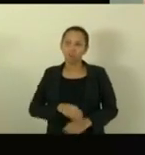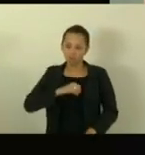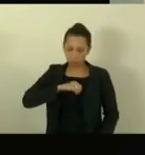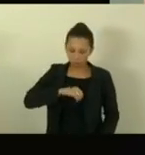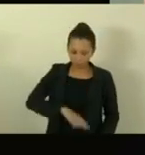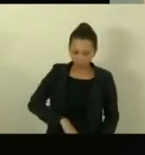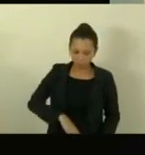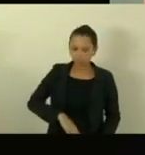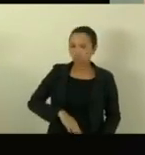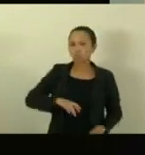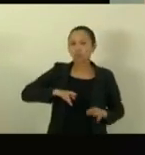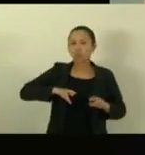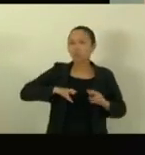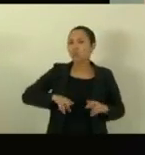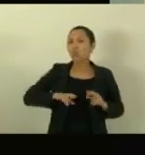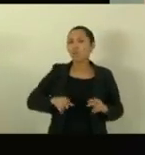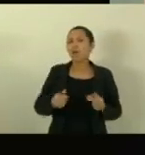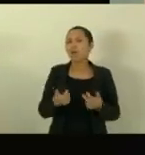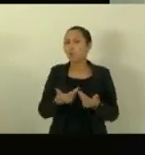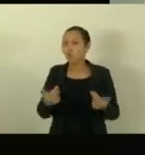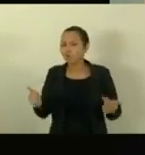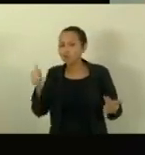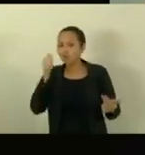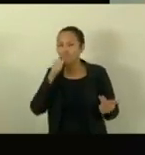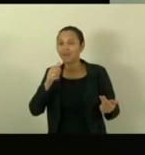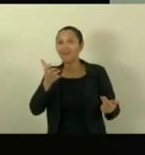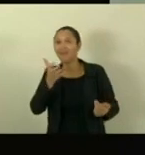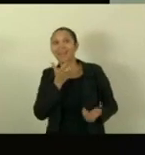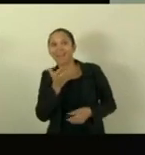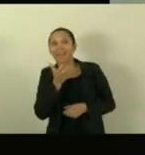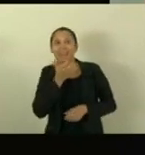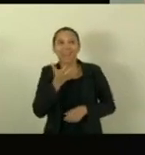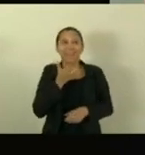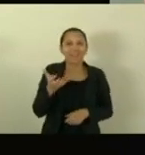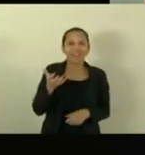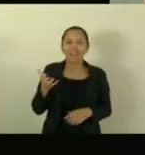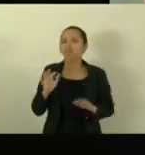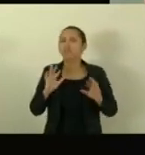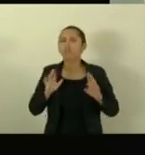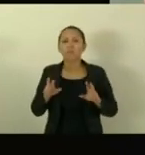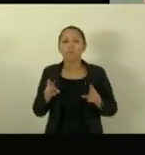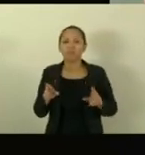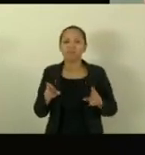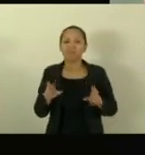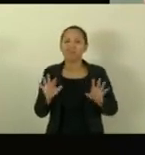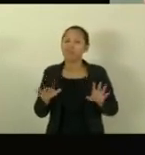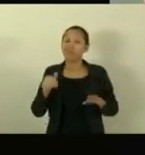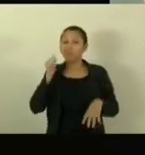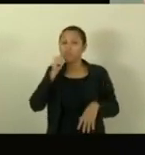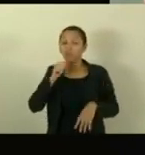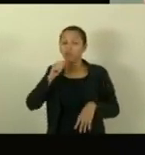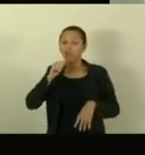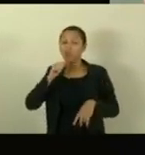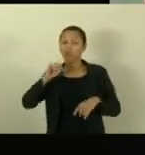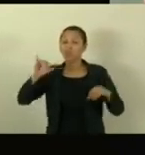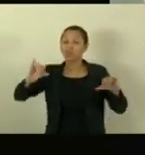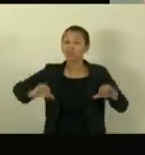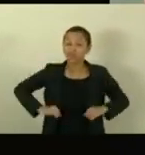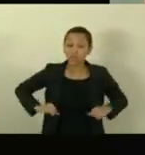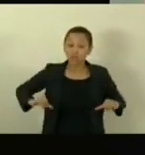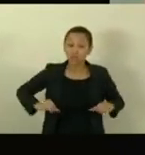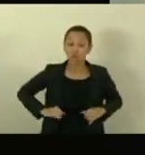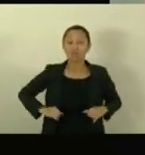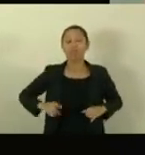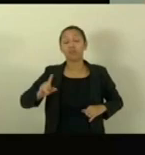mulheres buscam. O aborto é fruto de sofrimentos. A tomada de decisão é uma tomada de decisão